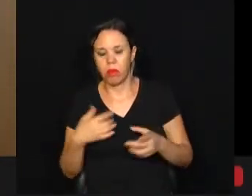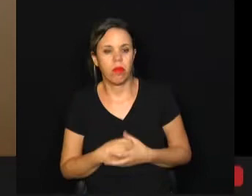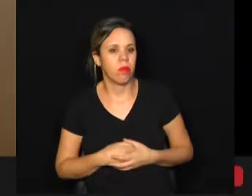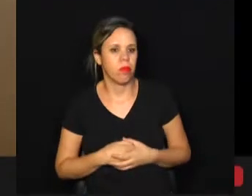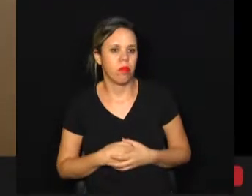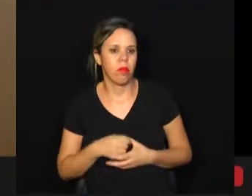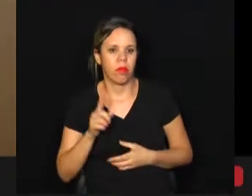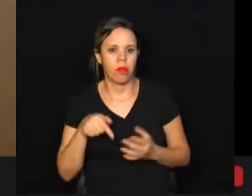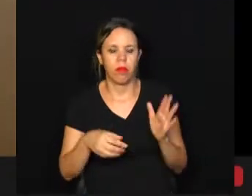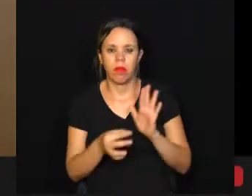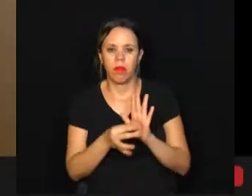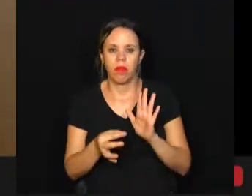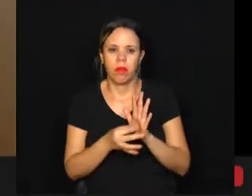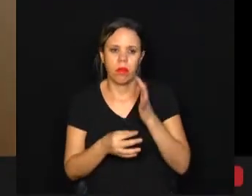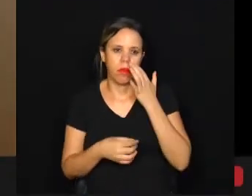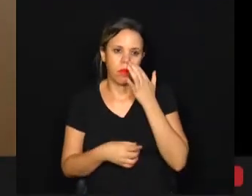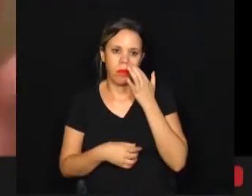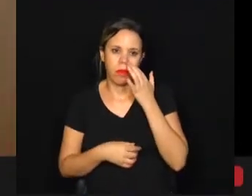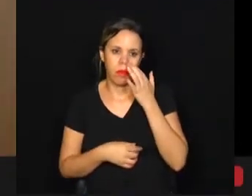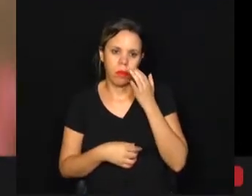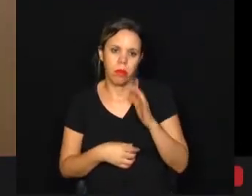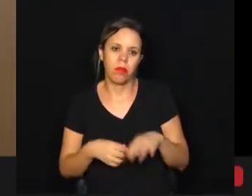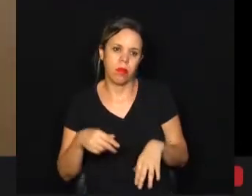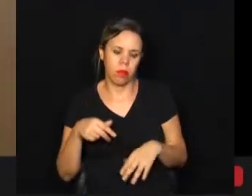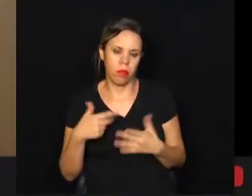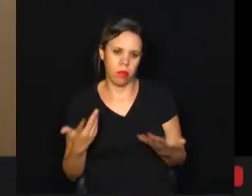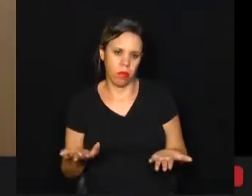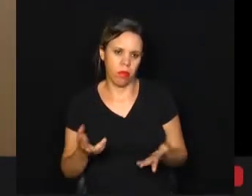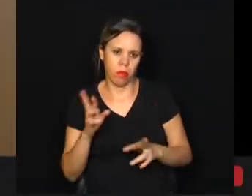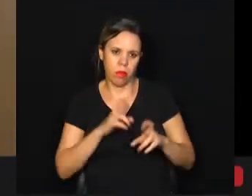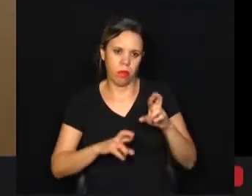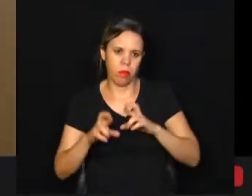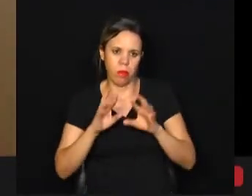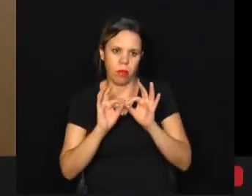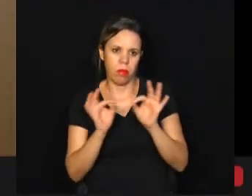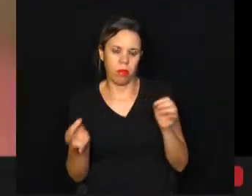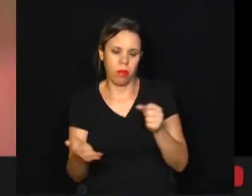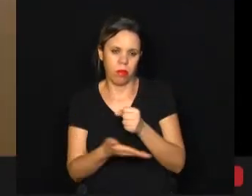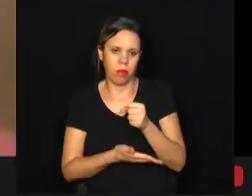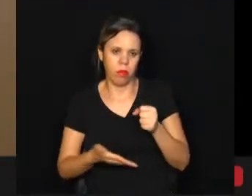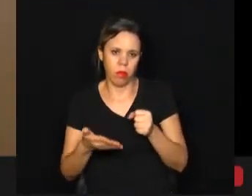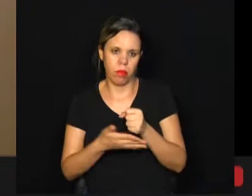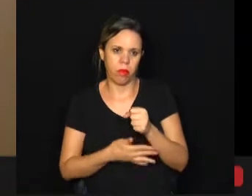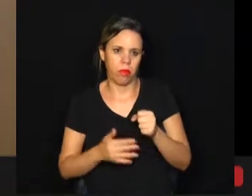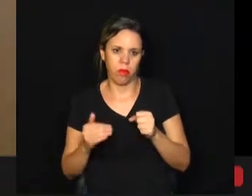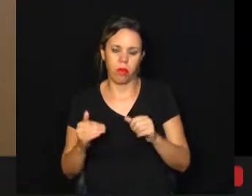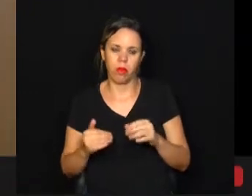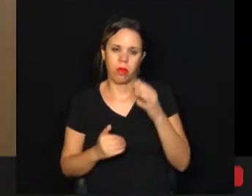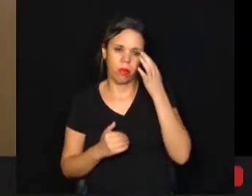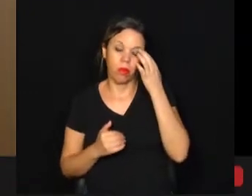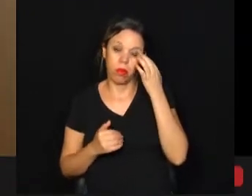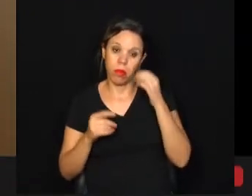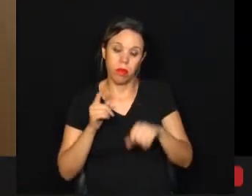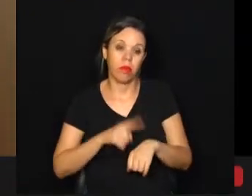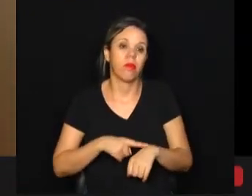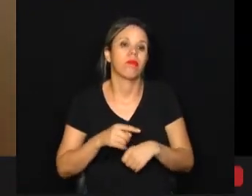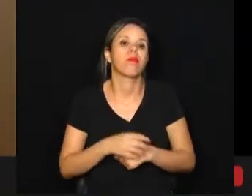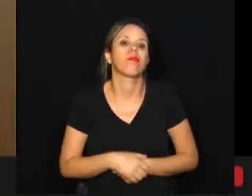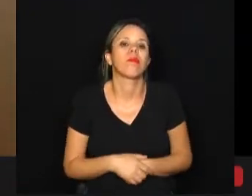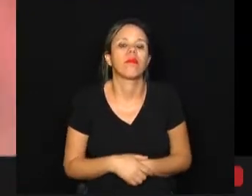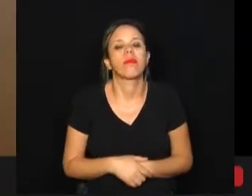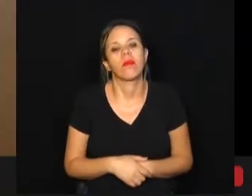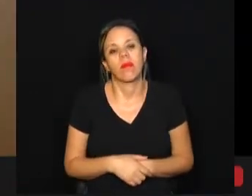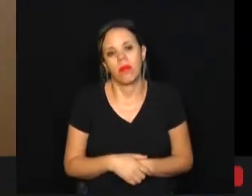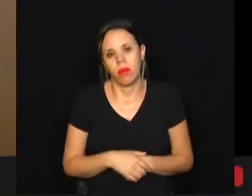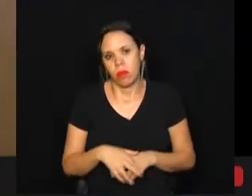desse ponto de vista que eu vou me colocar numa pequena análise muito superficial nesse momento, né? Mas é